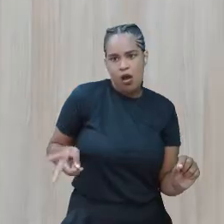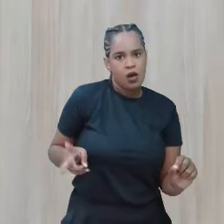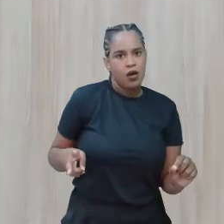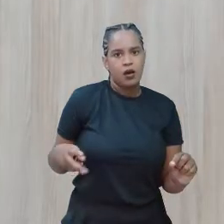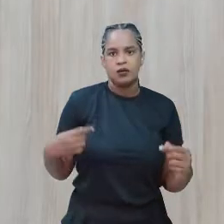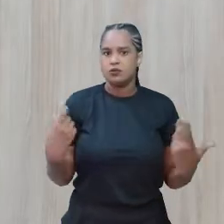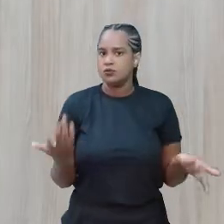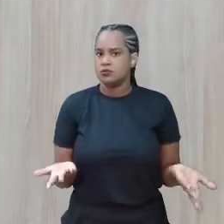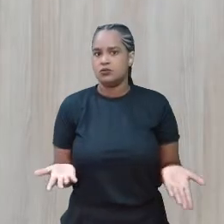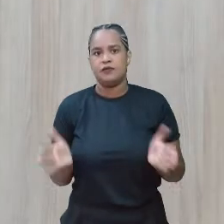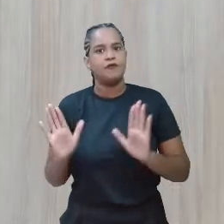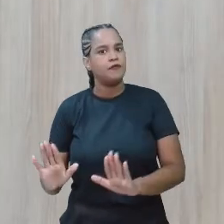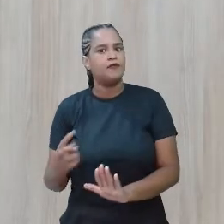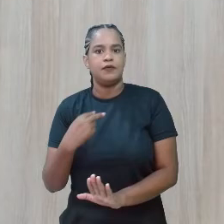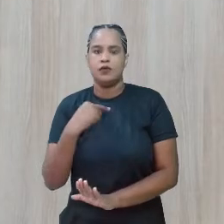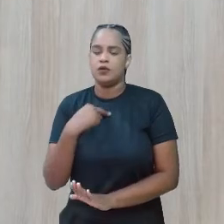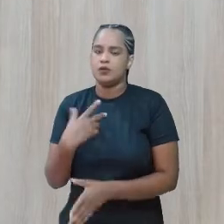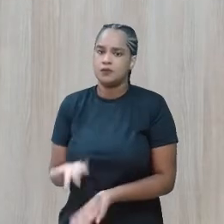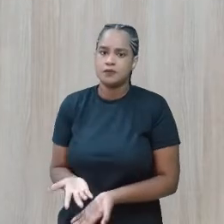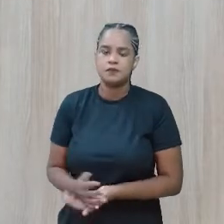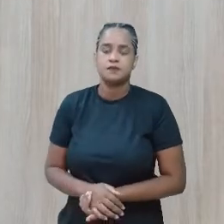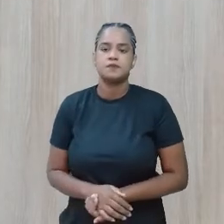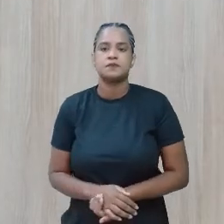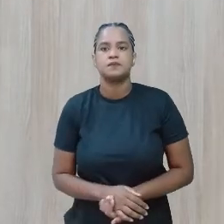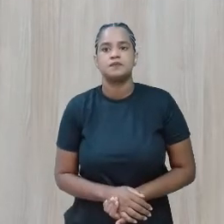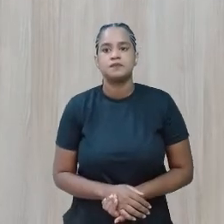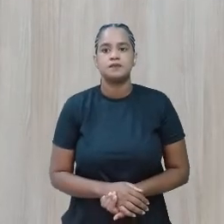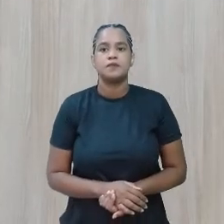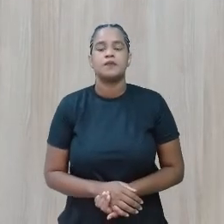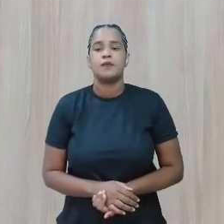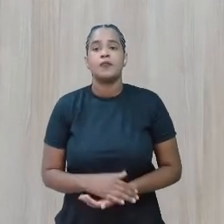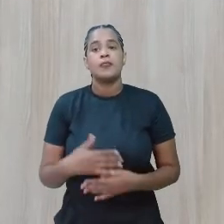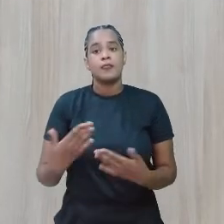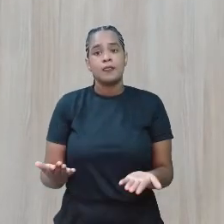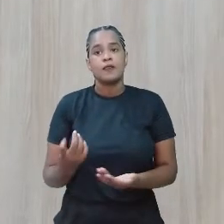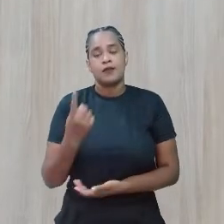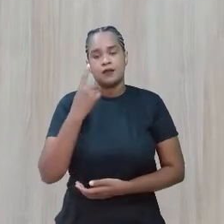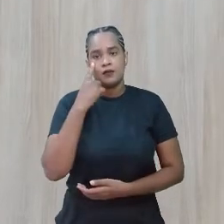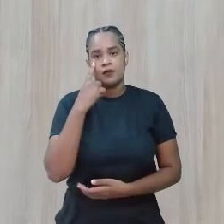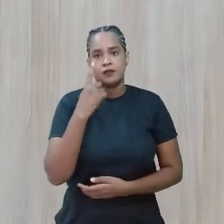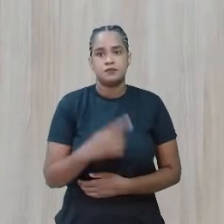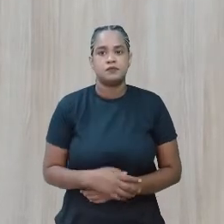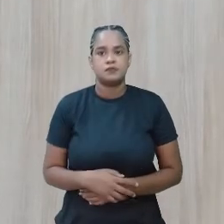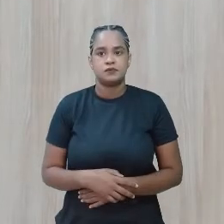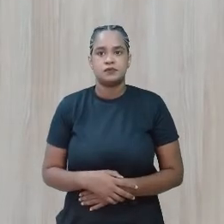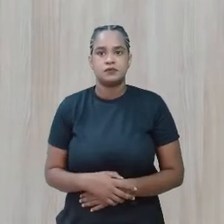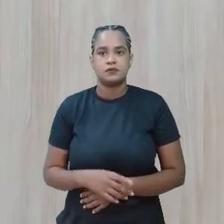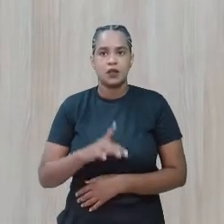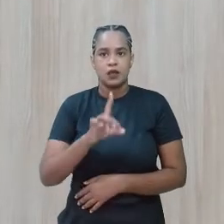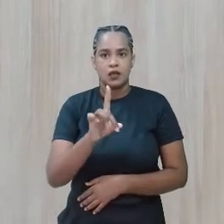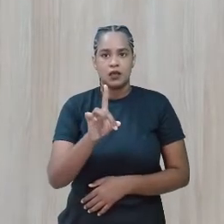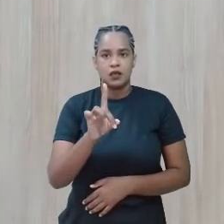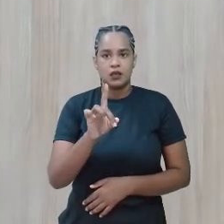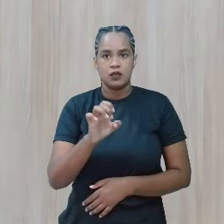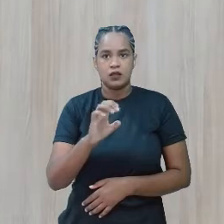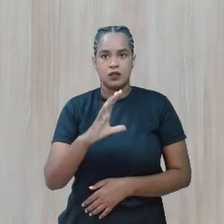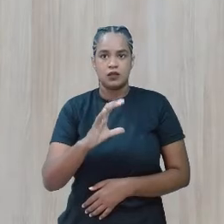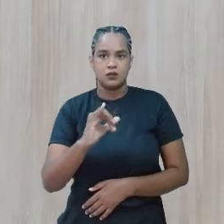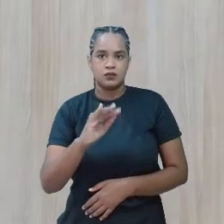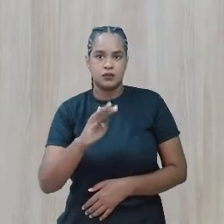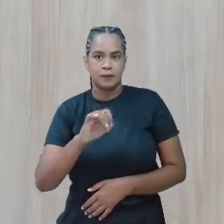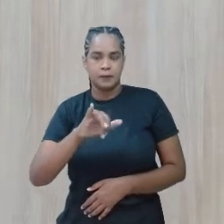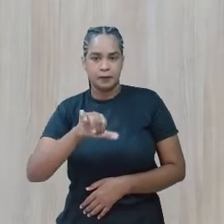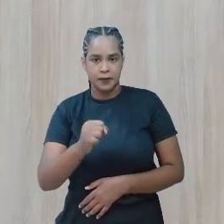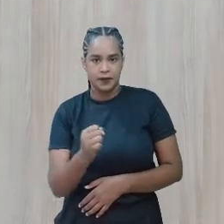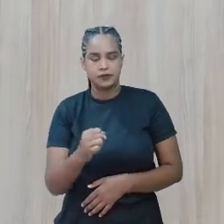lugar. Não pode ficar lá. E aí, em relação aí à questão aí dos decibéis, o